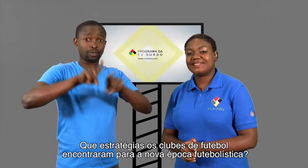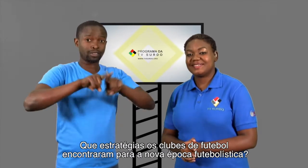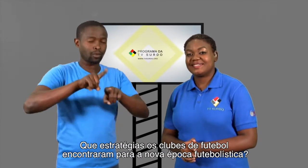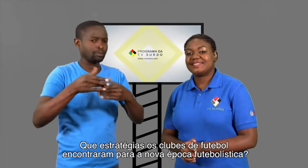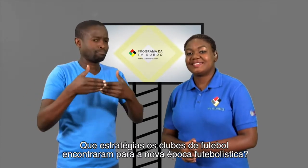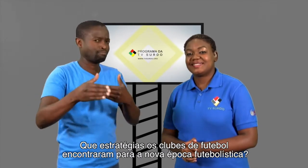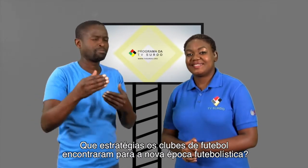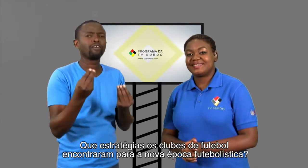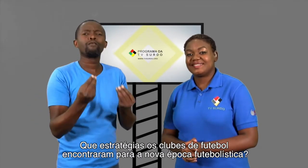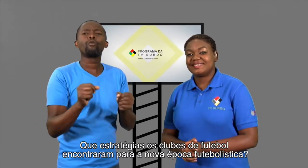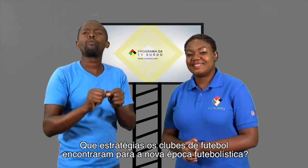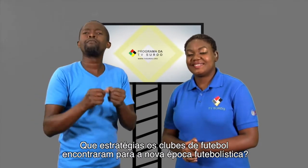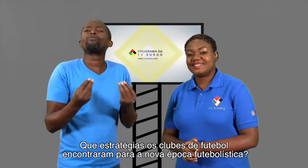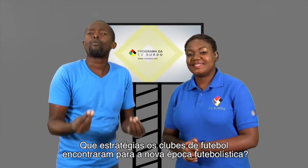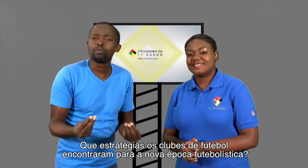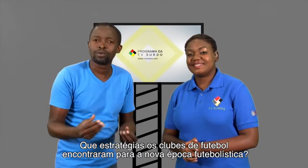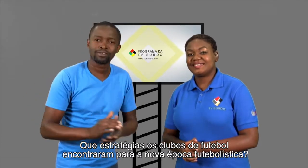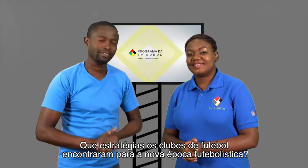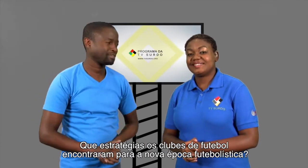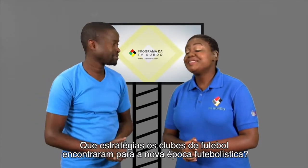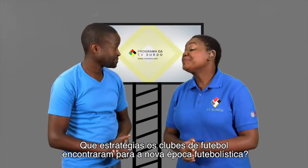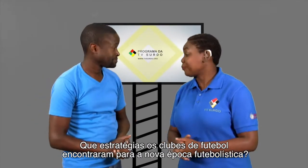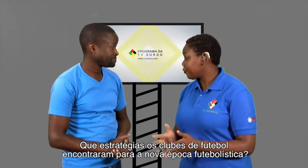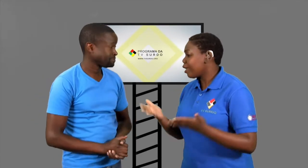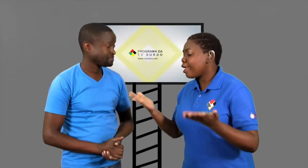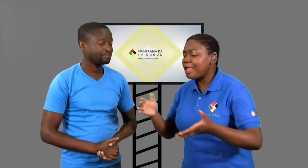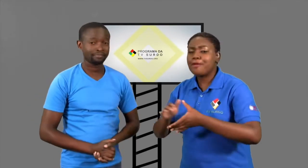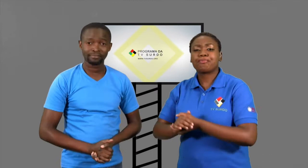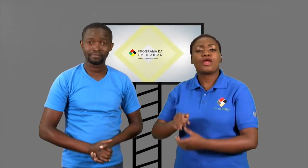época futebolística?